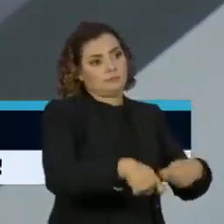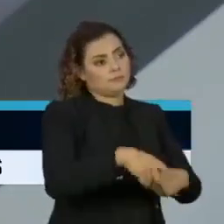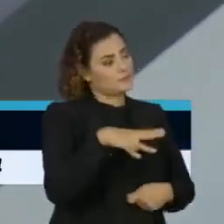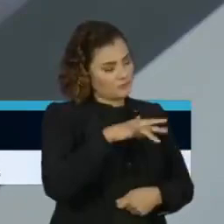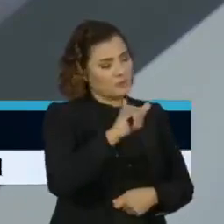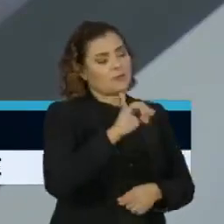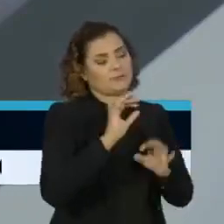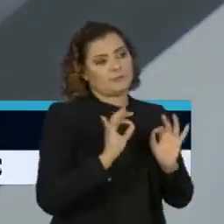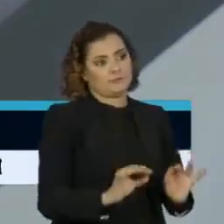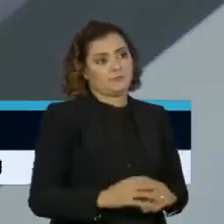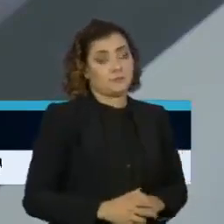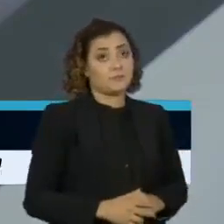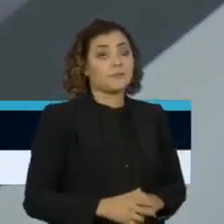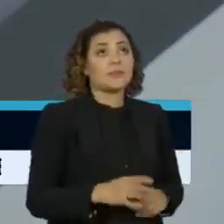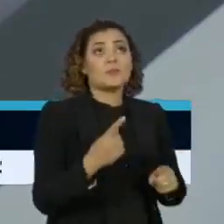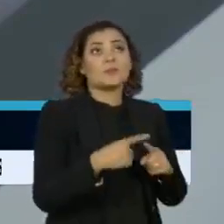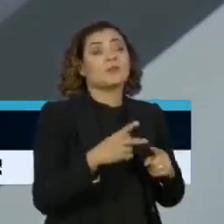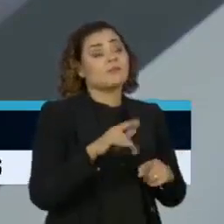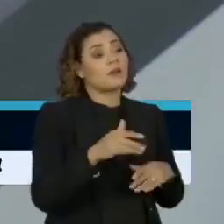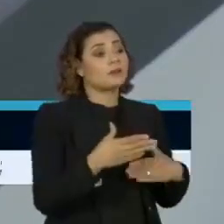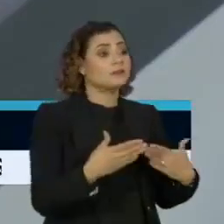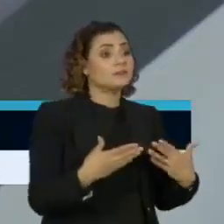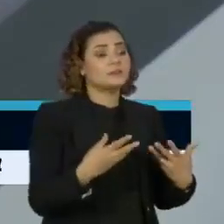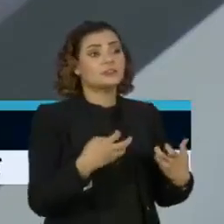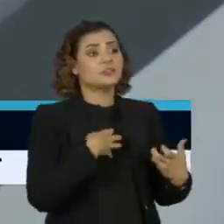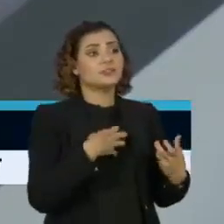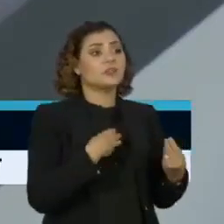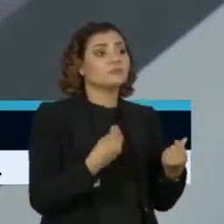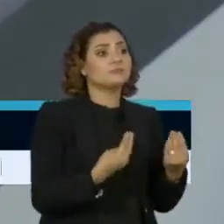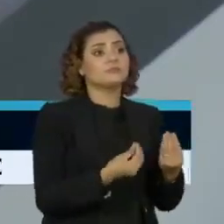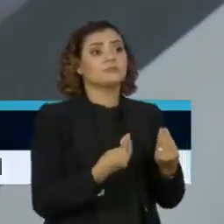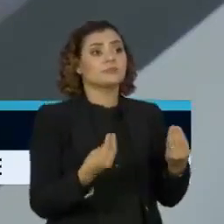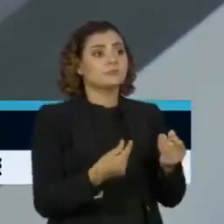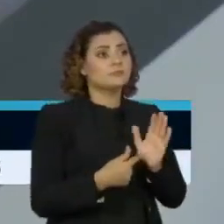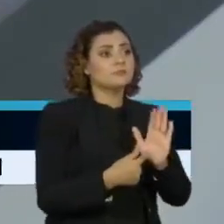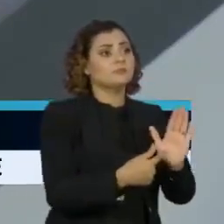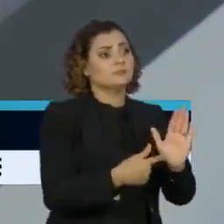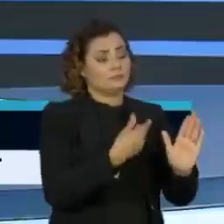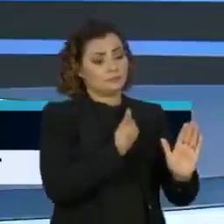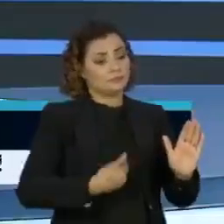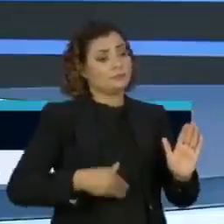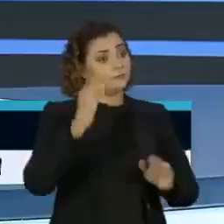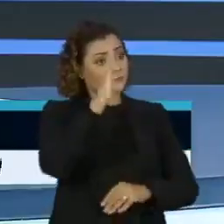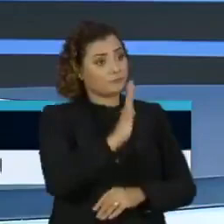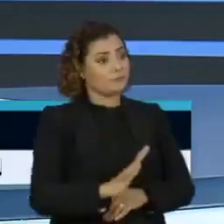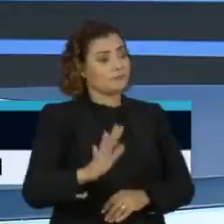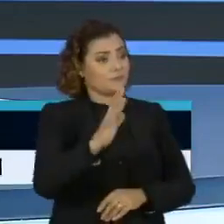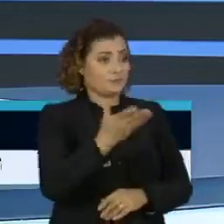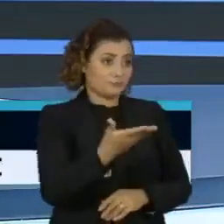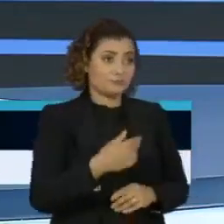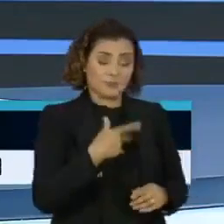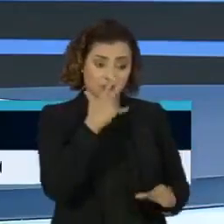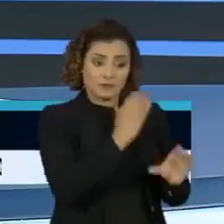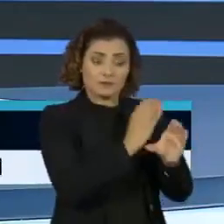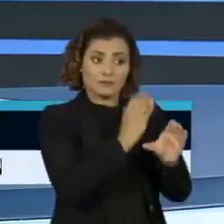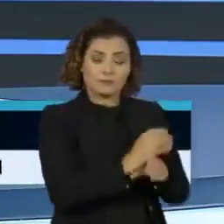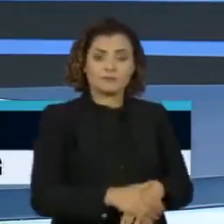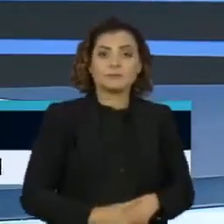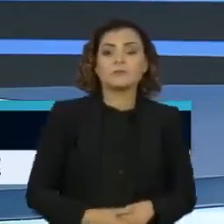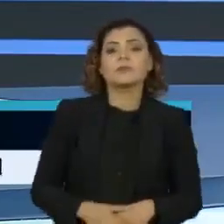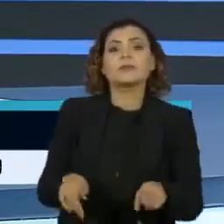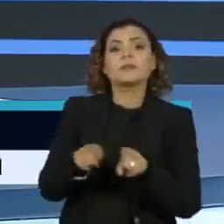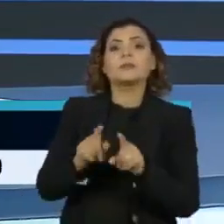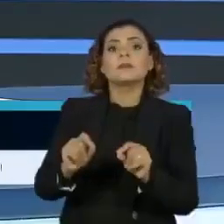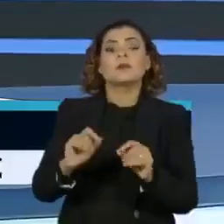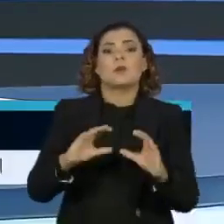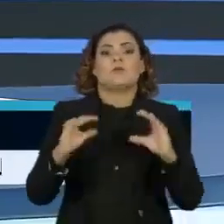não tem... vai ser uma conversa de surdos se não houver uma mudança do governo brasileiro. Agora, sobre as falas do vice-presidente Hamilton Mourão